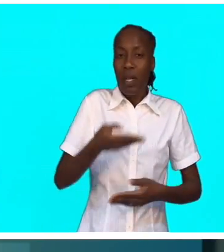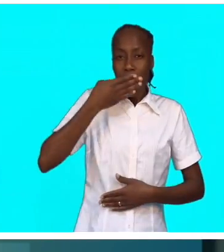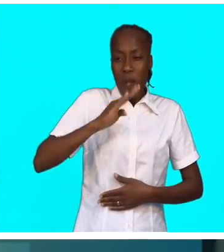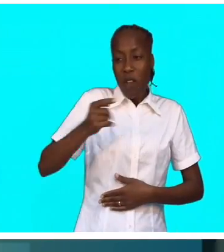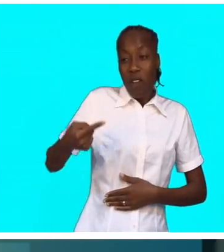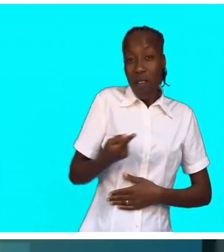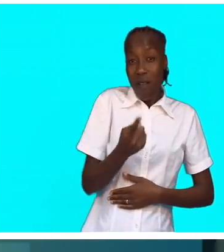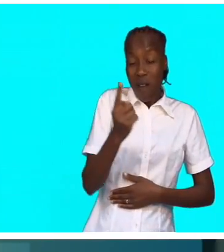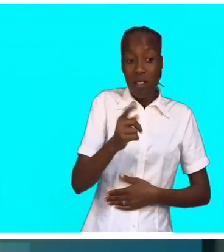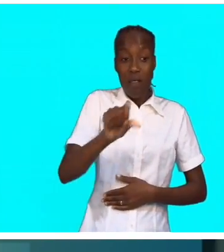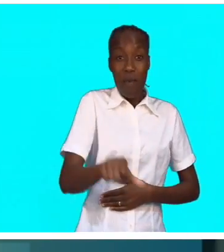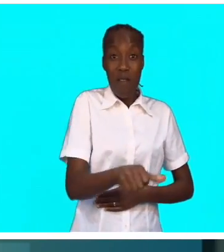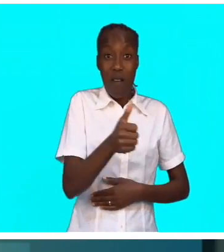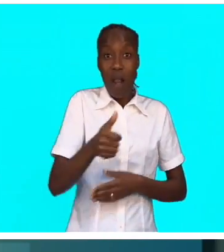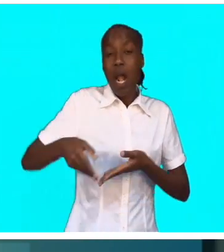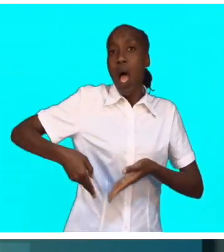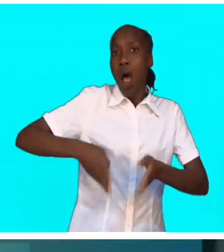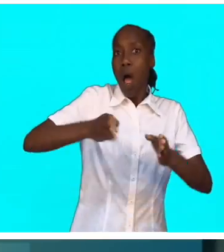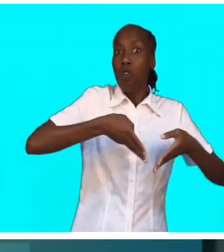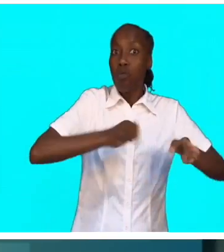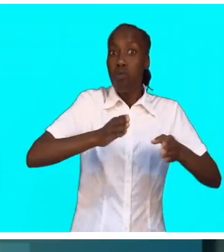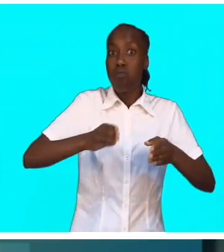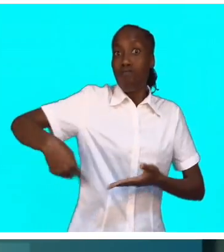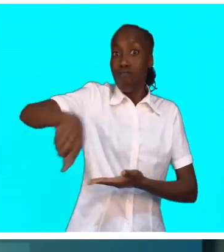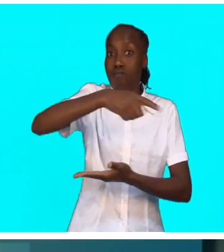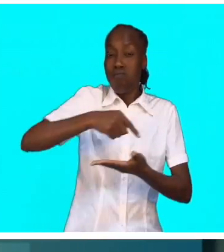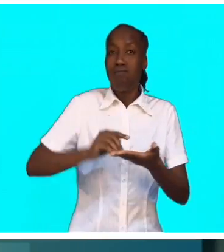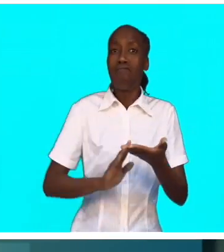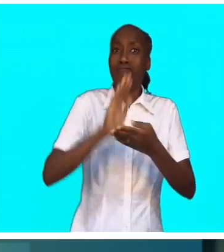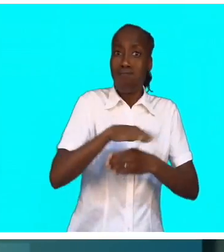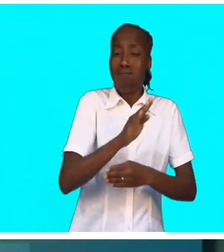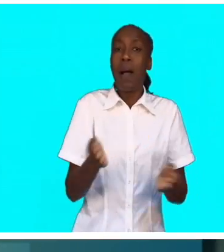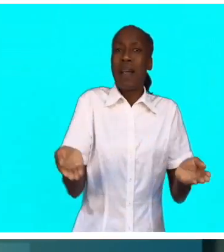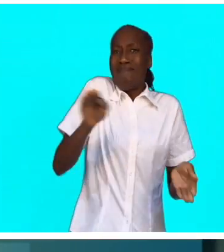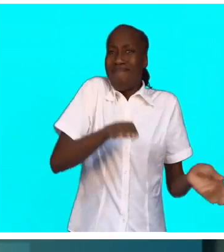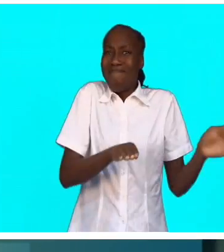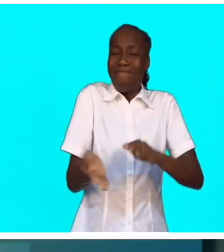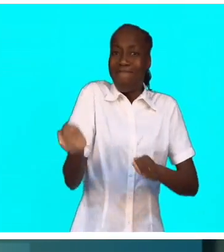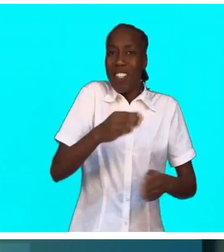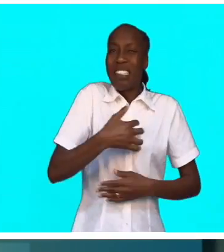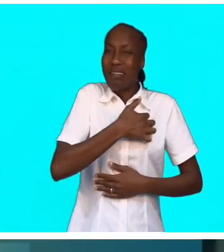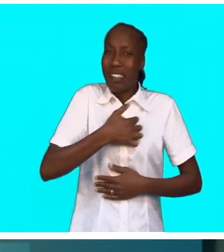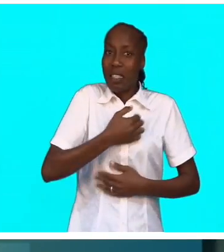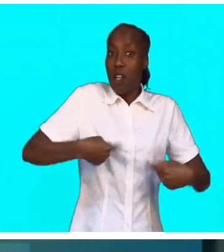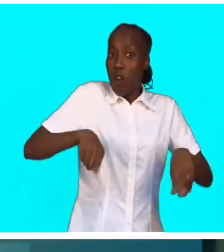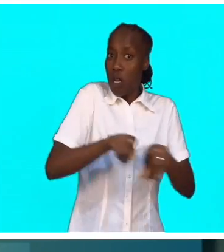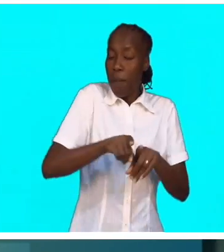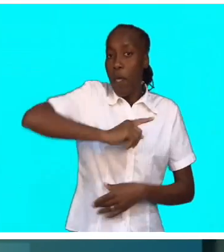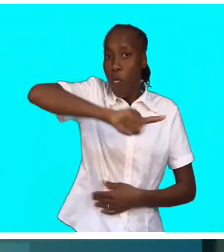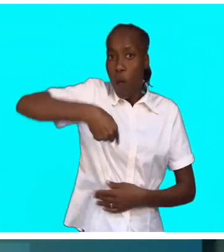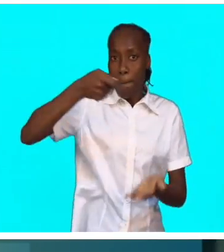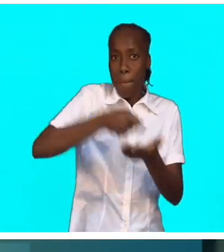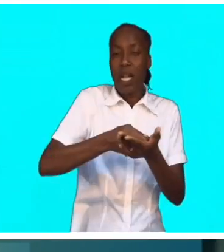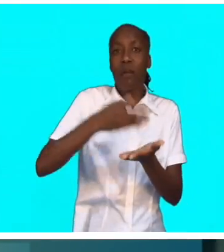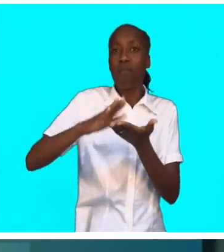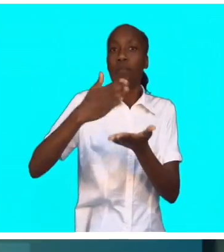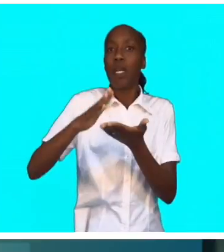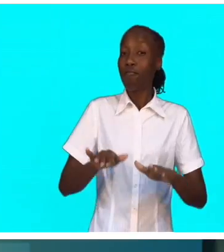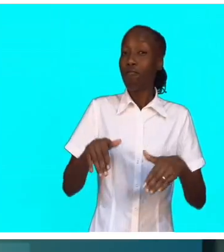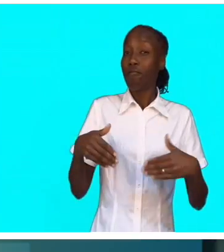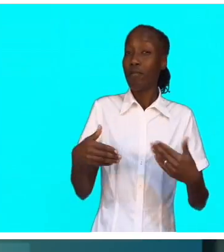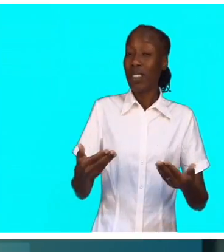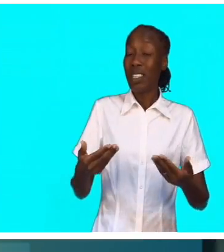Então, é melhor eles melhorarem o acesso às covas, estampar isso aqui. Tentar também, porque nós também pagamos uma